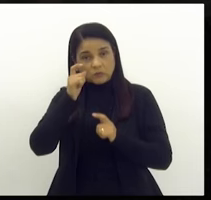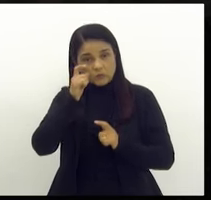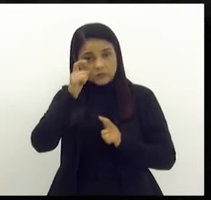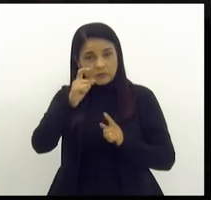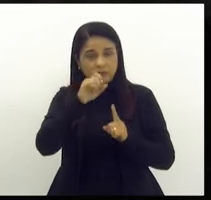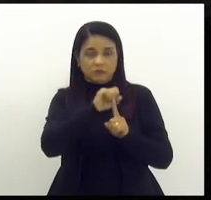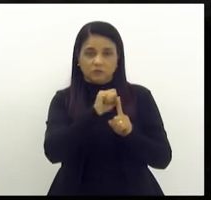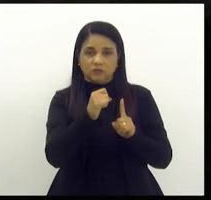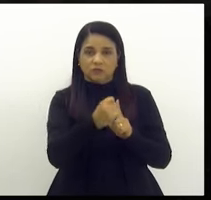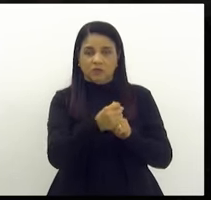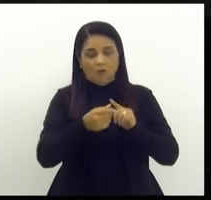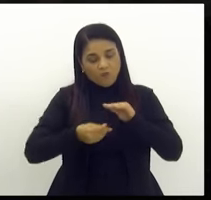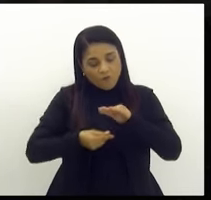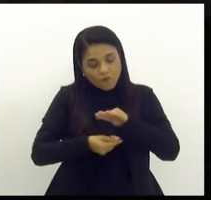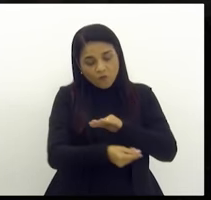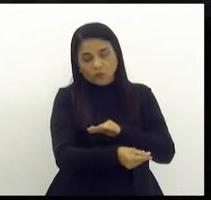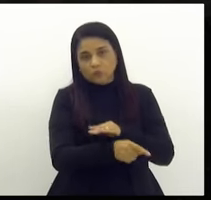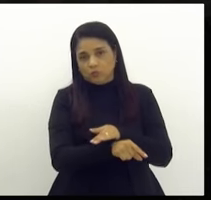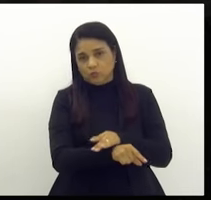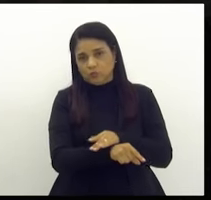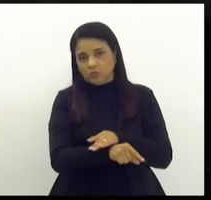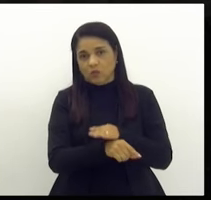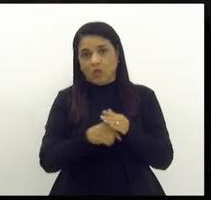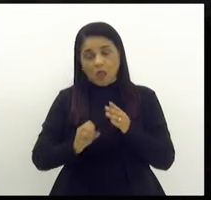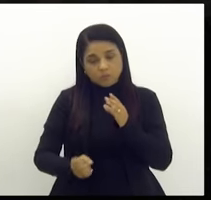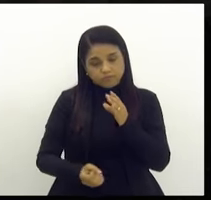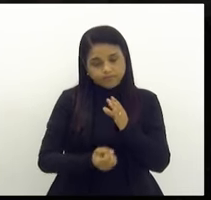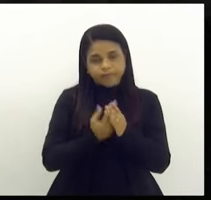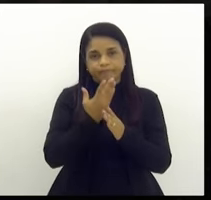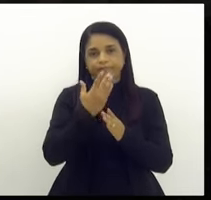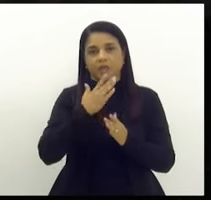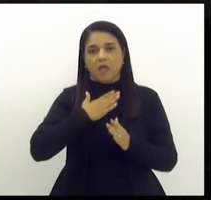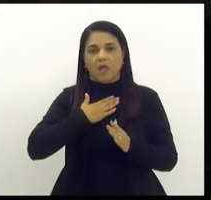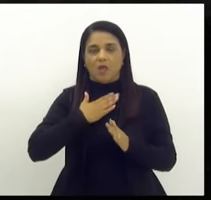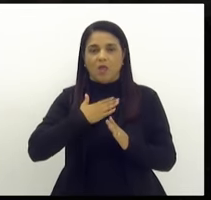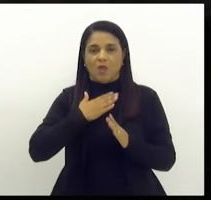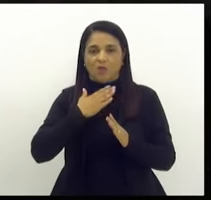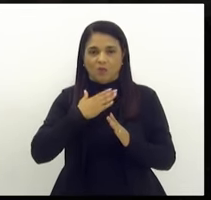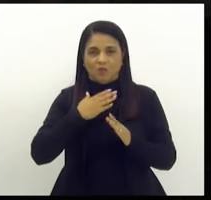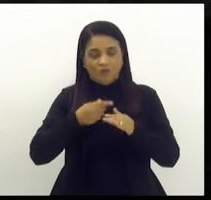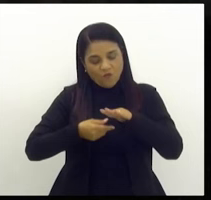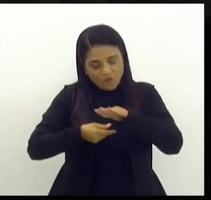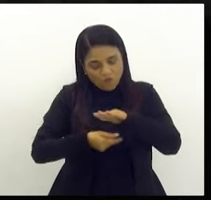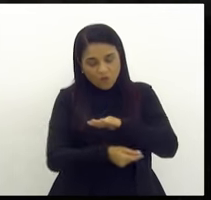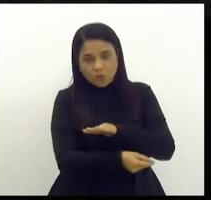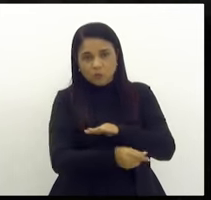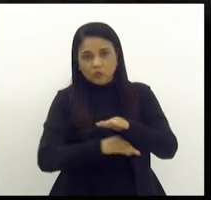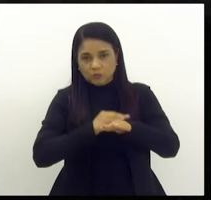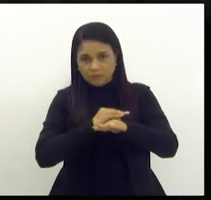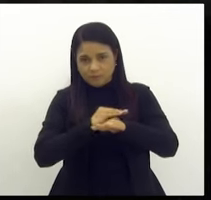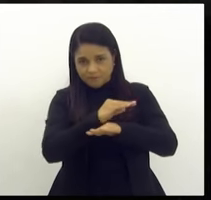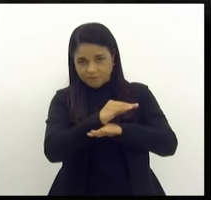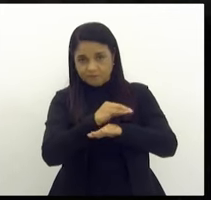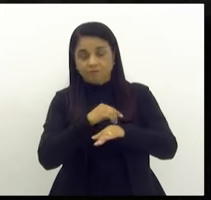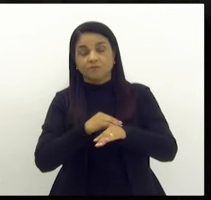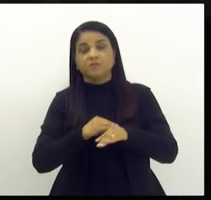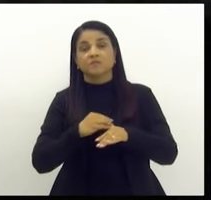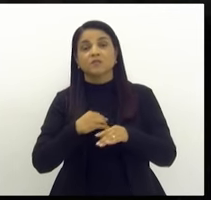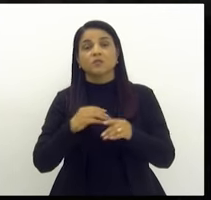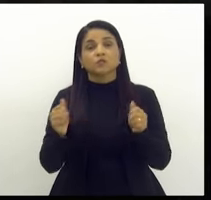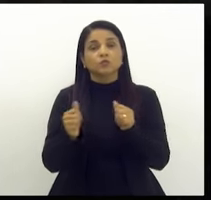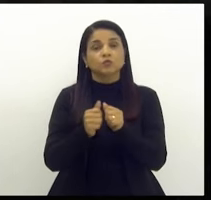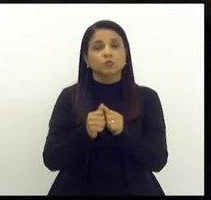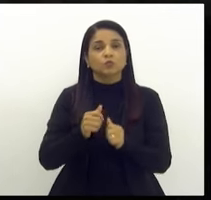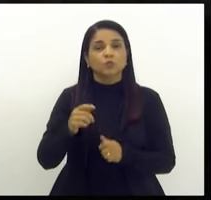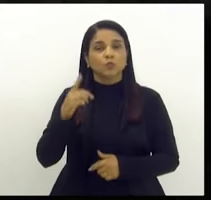social eu sou autor da criação desse Fundo junto com o grande Deputado